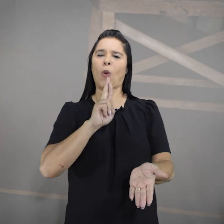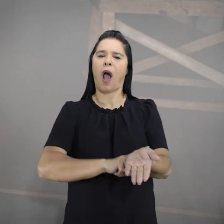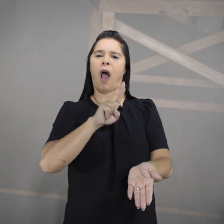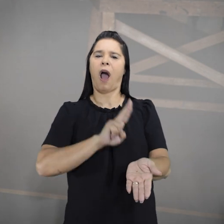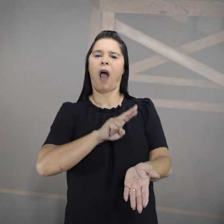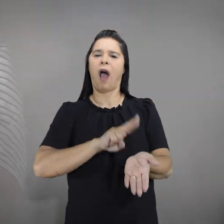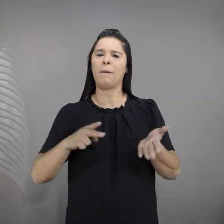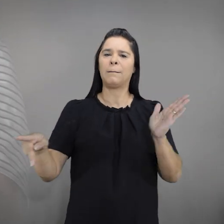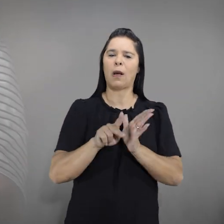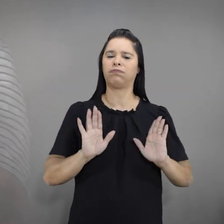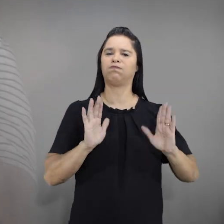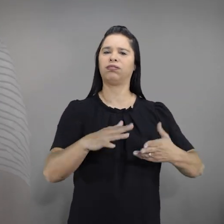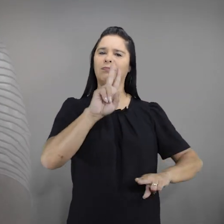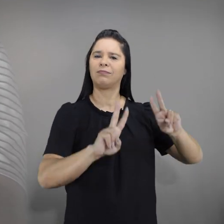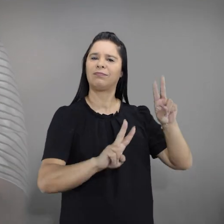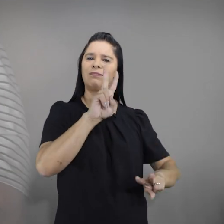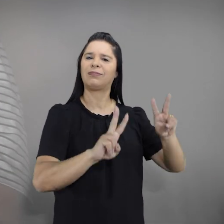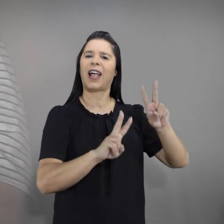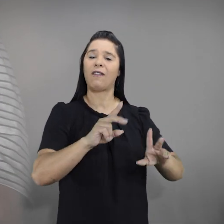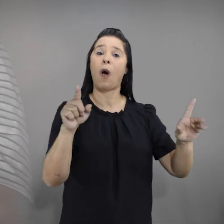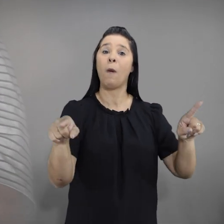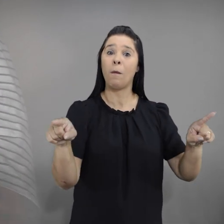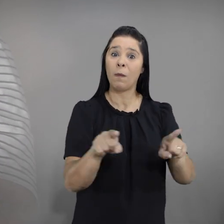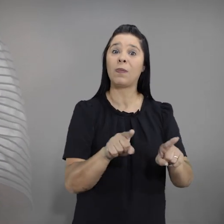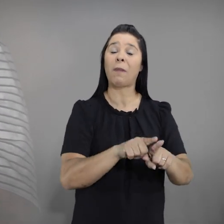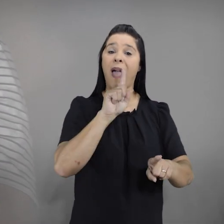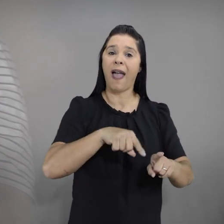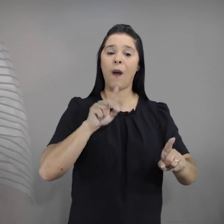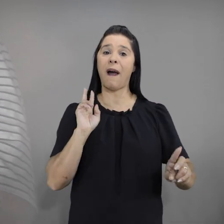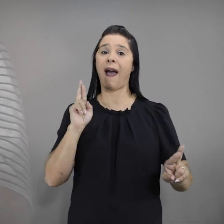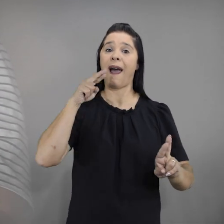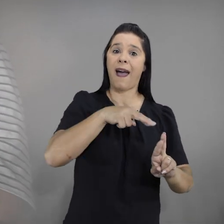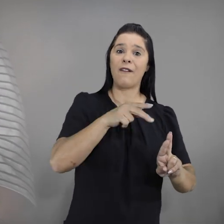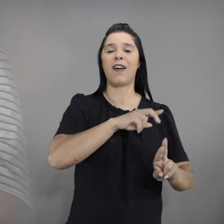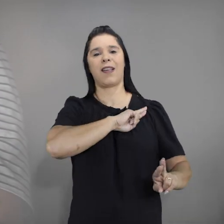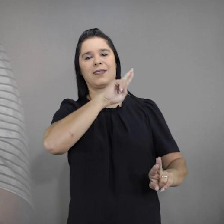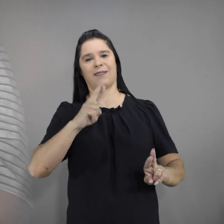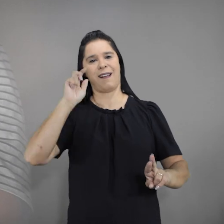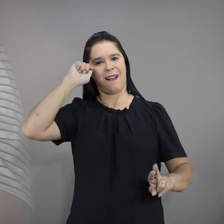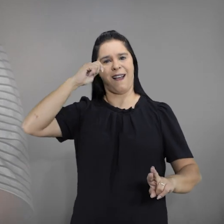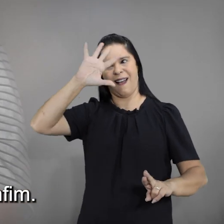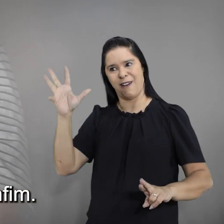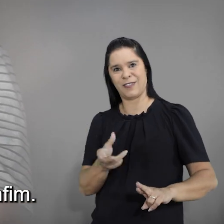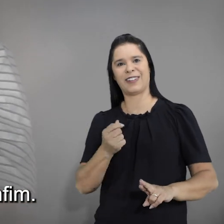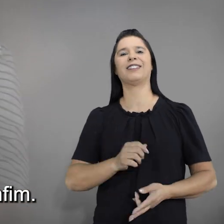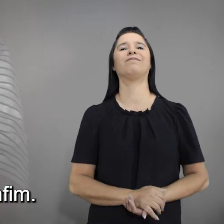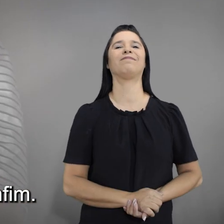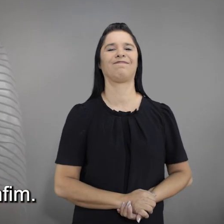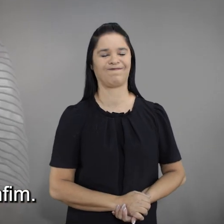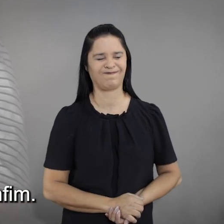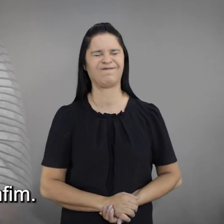constituída pela percussão, que é de matriz africana, definitivamente. Isso